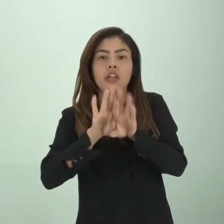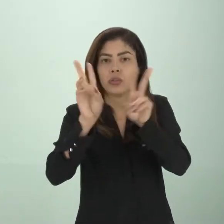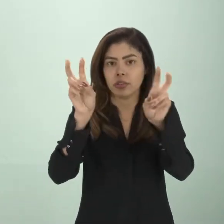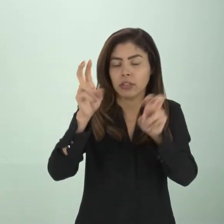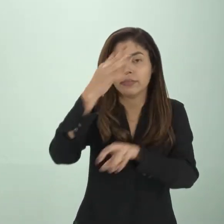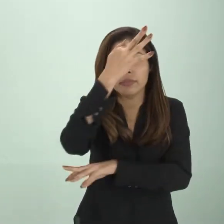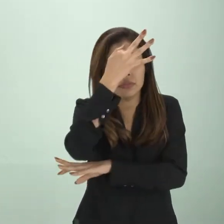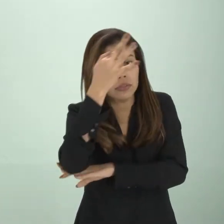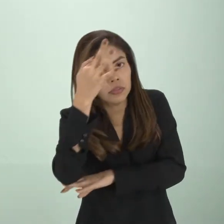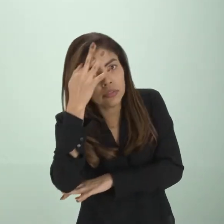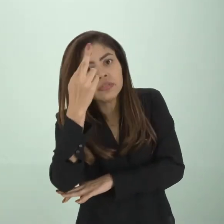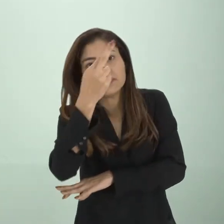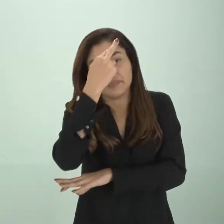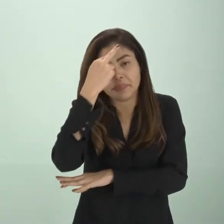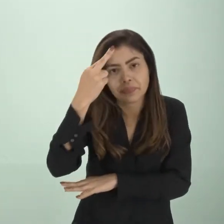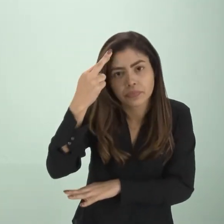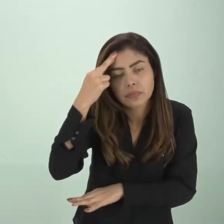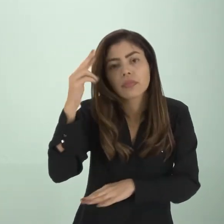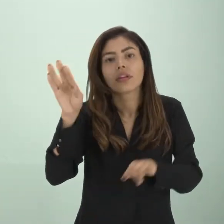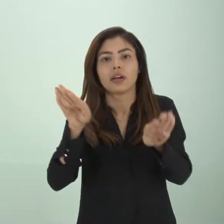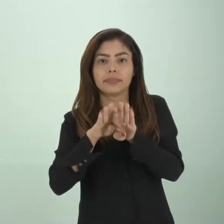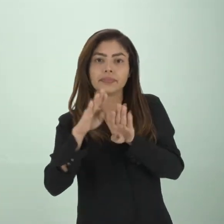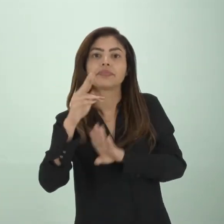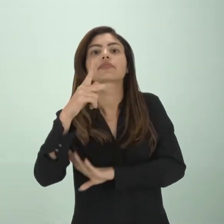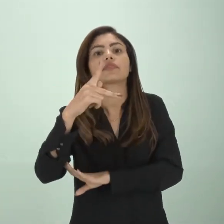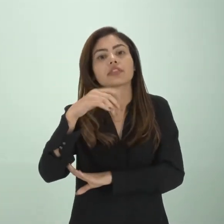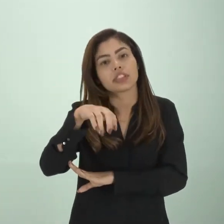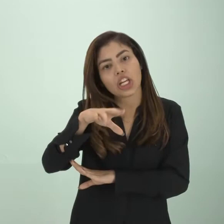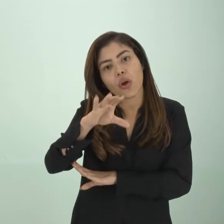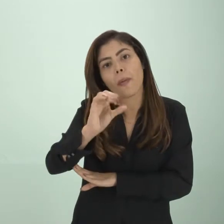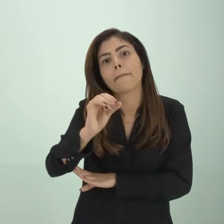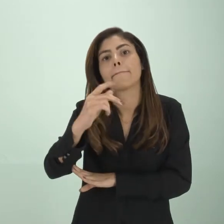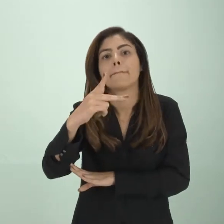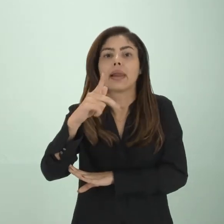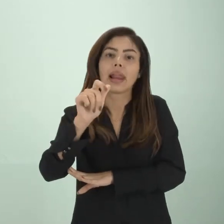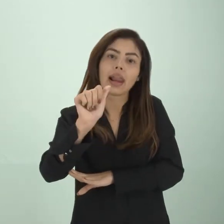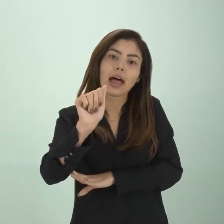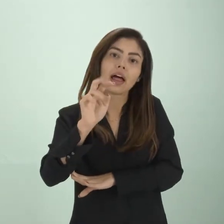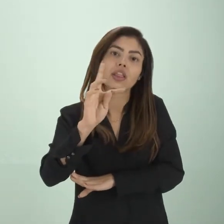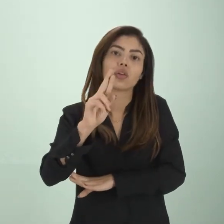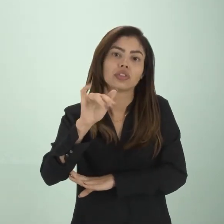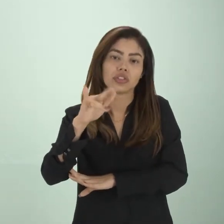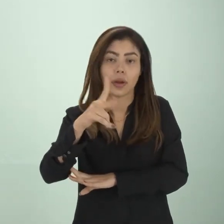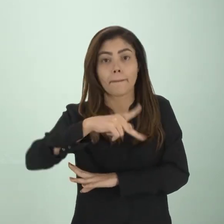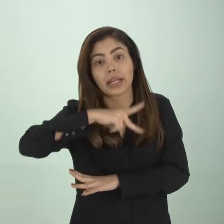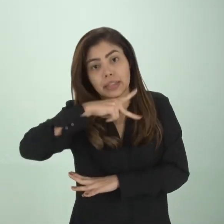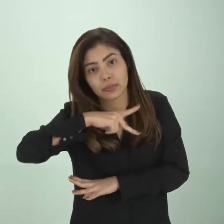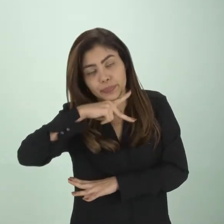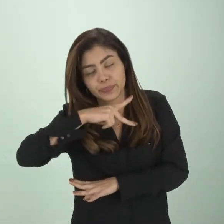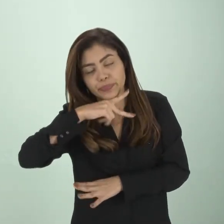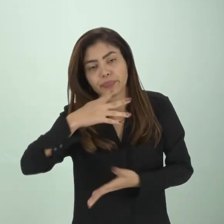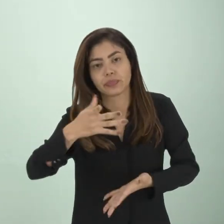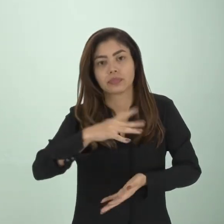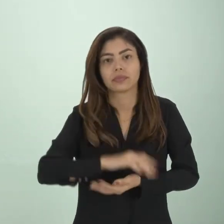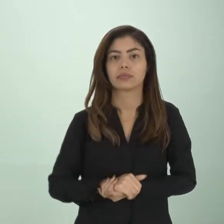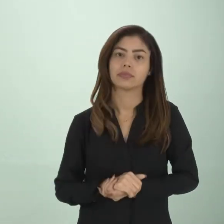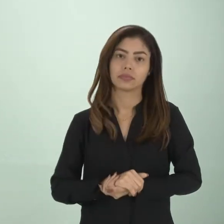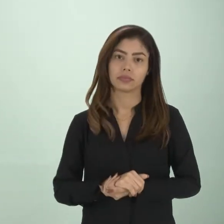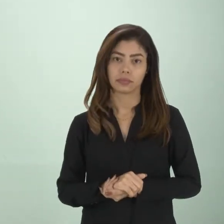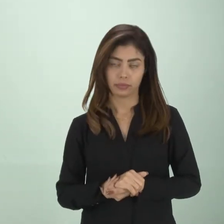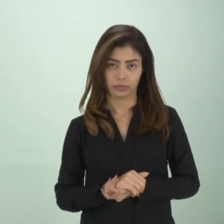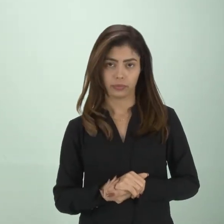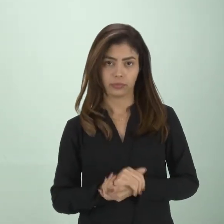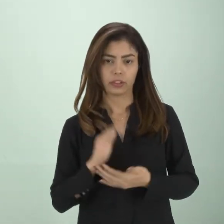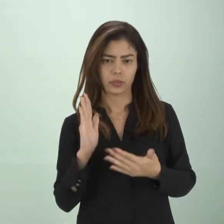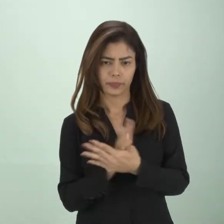filosofia estoica, e do neoplatonismo, que é o o platonismo